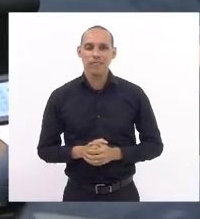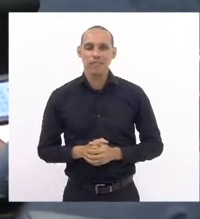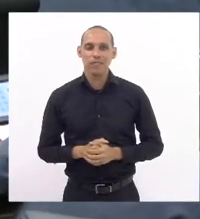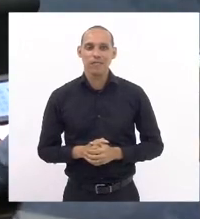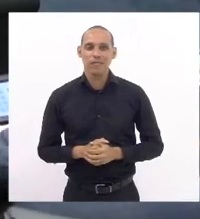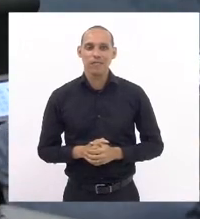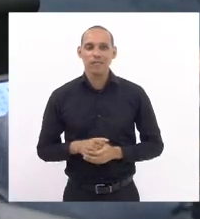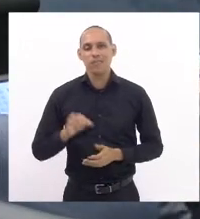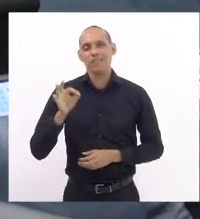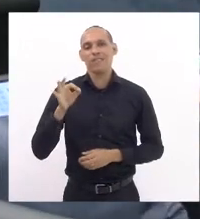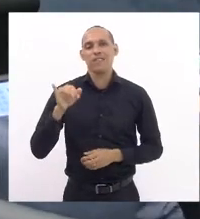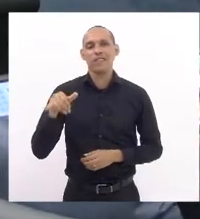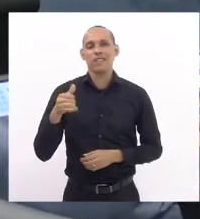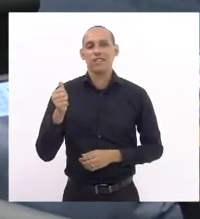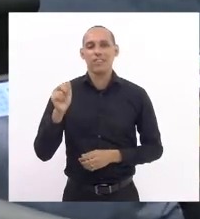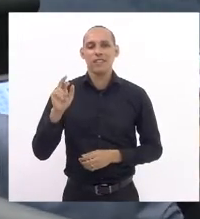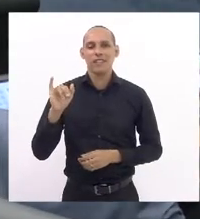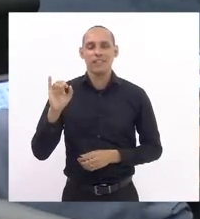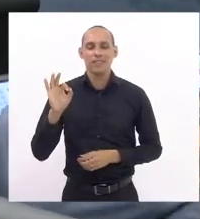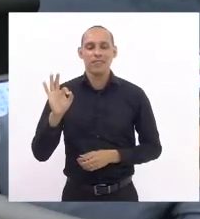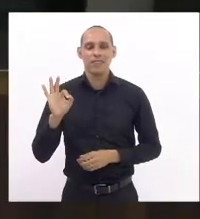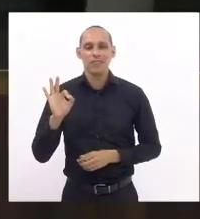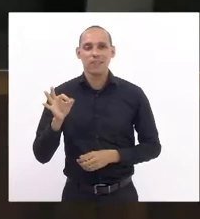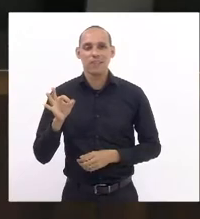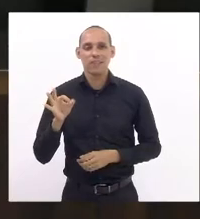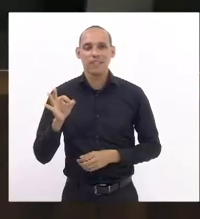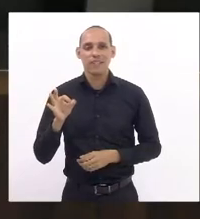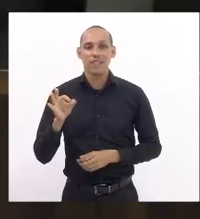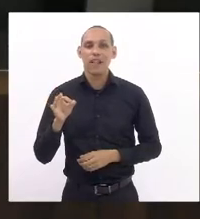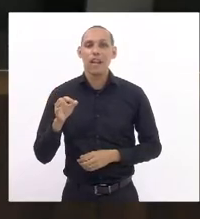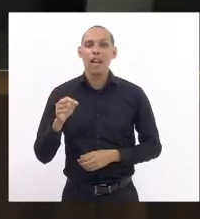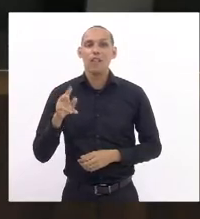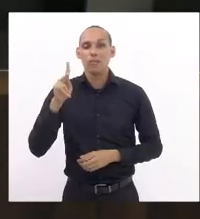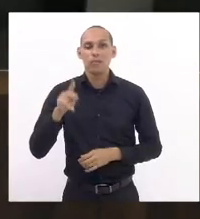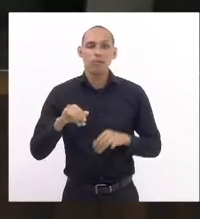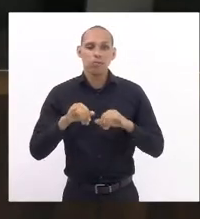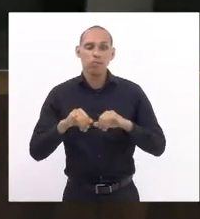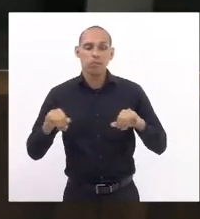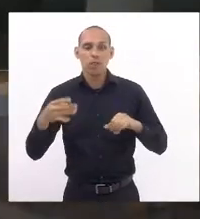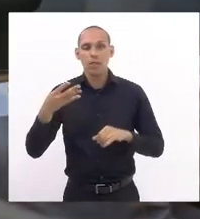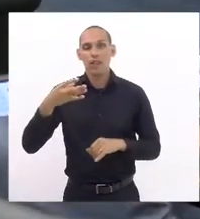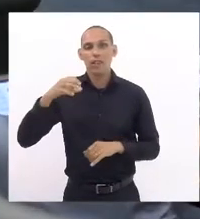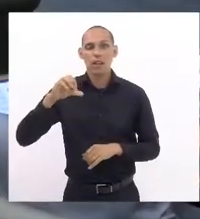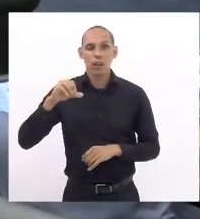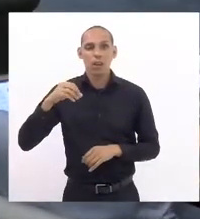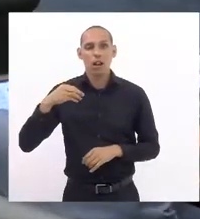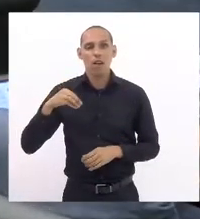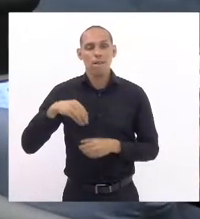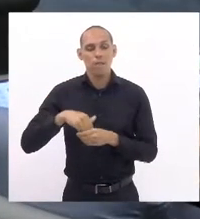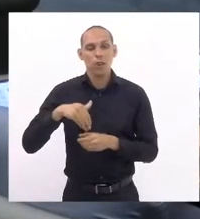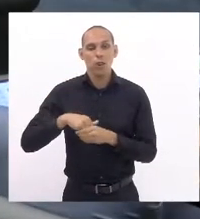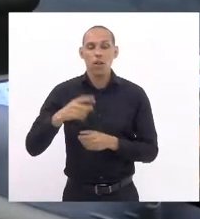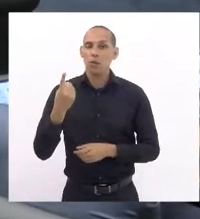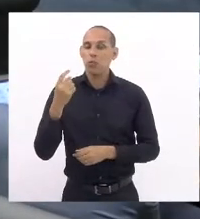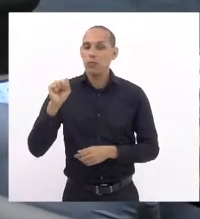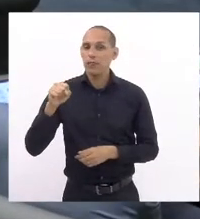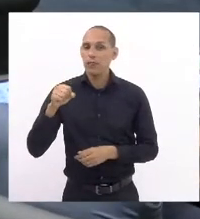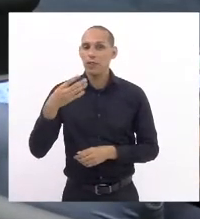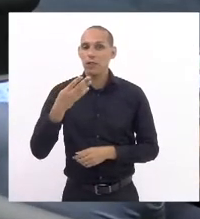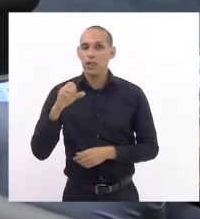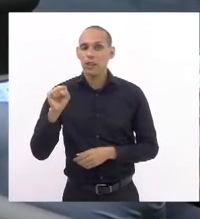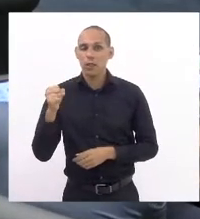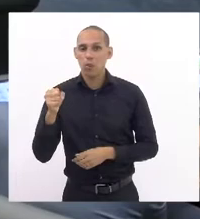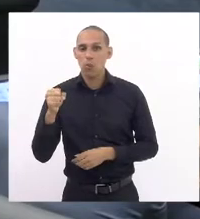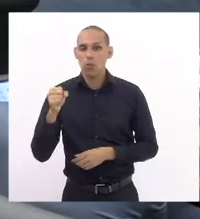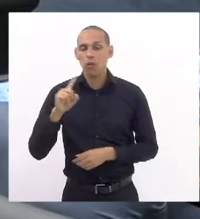Aí, Jari, foi. Presidência proclama o resultado. Votaram 49 senhores parlamentares, um sim,